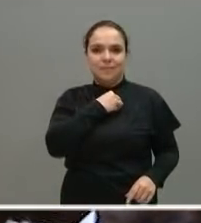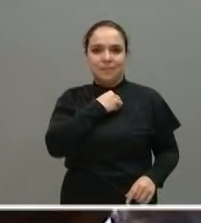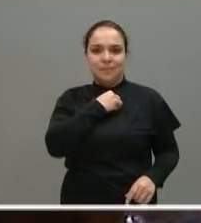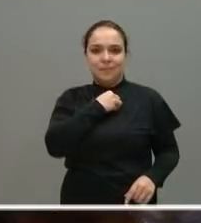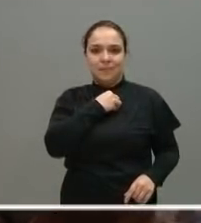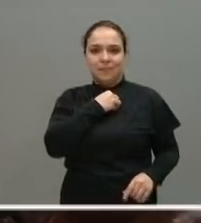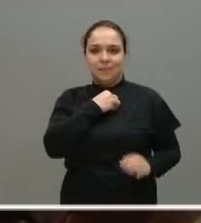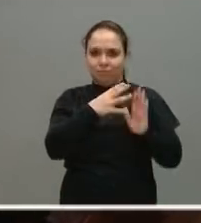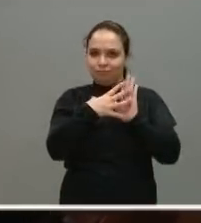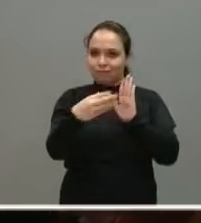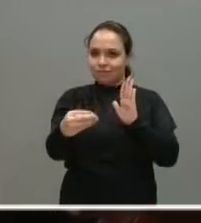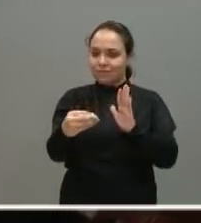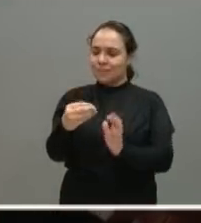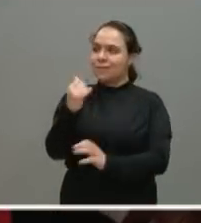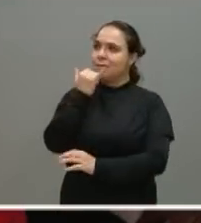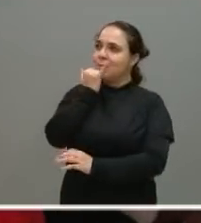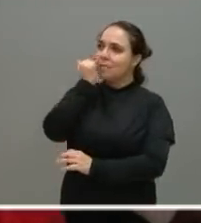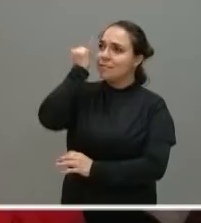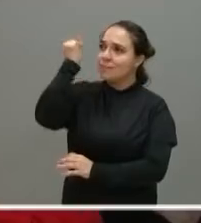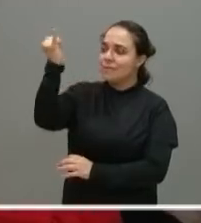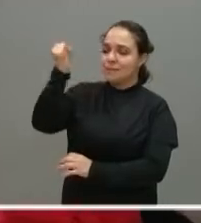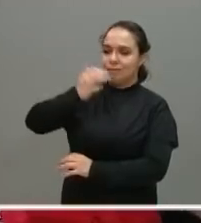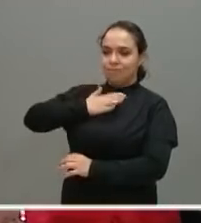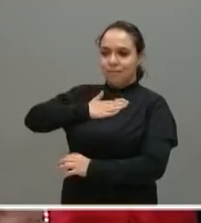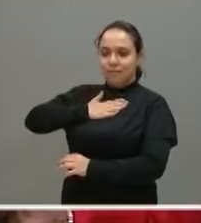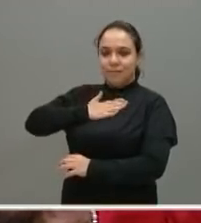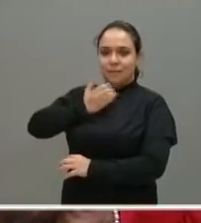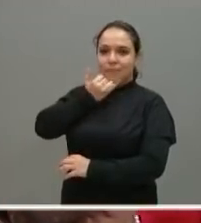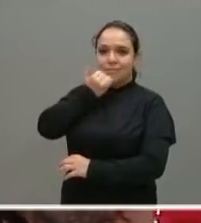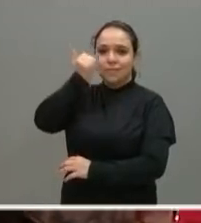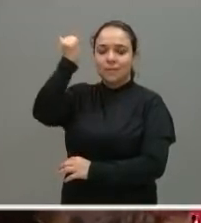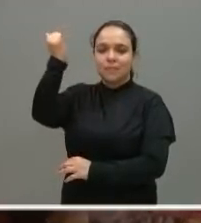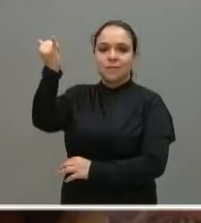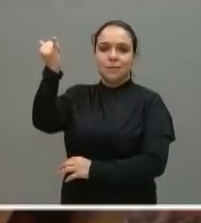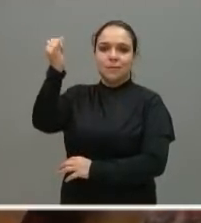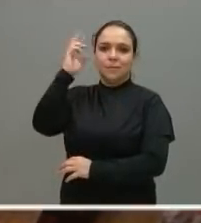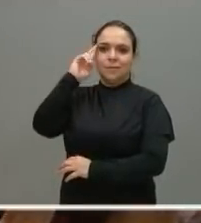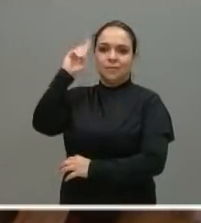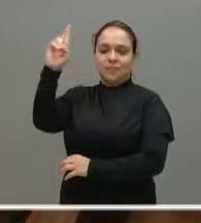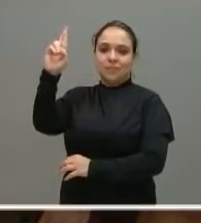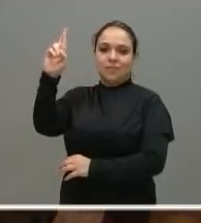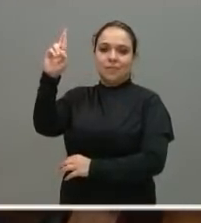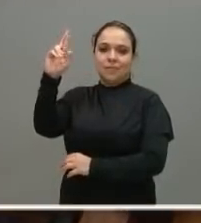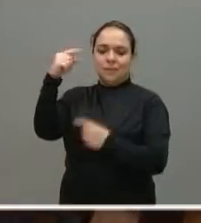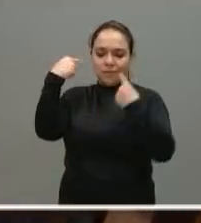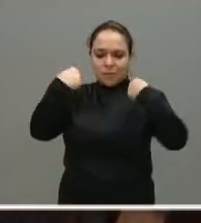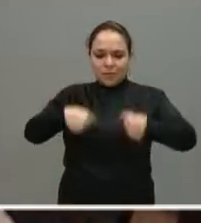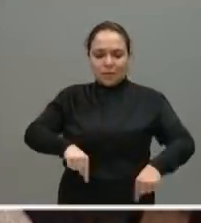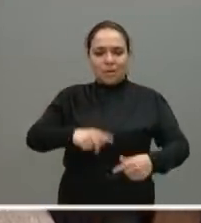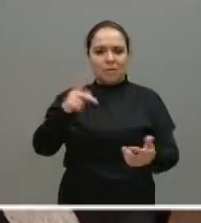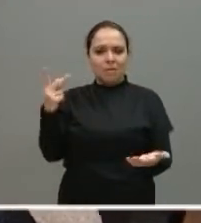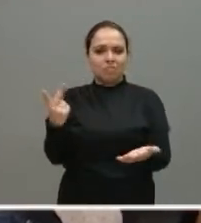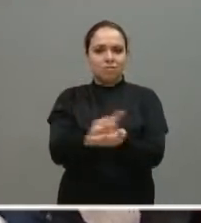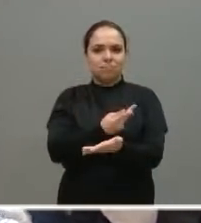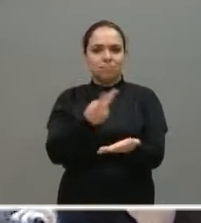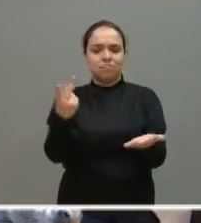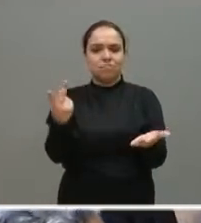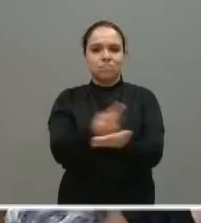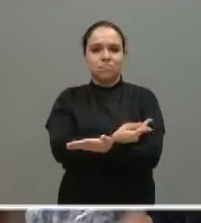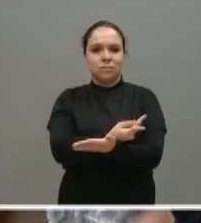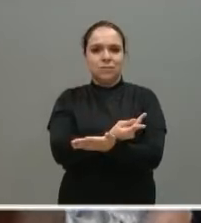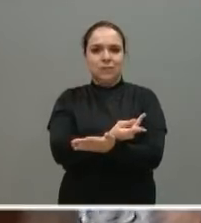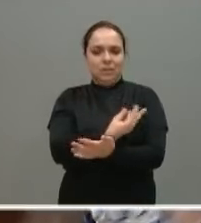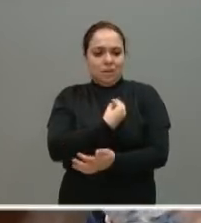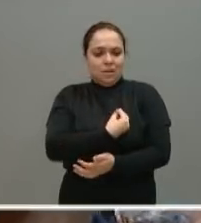pecador. Tende piedade de mim, Senhor. Tende piedade de mim, Senhor. Nas minhas falhas. Nas minhas